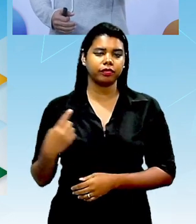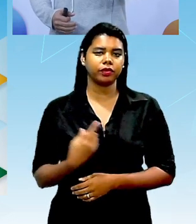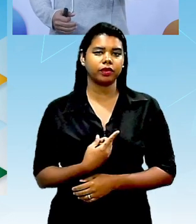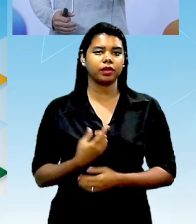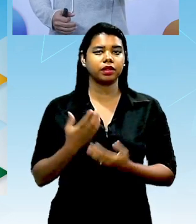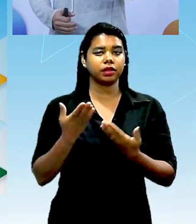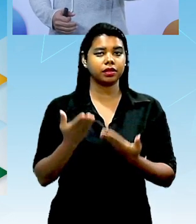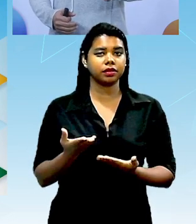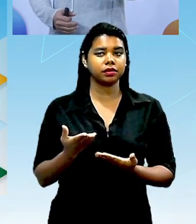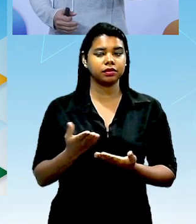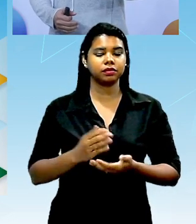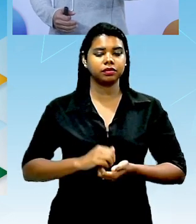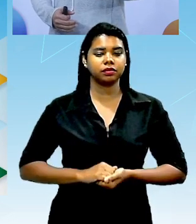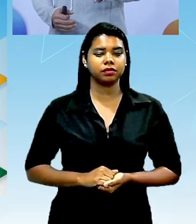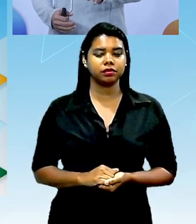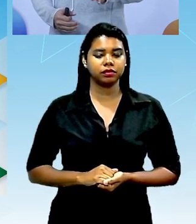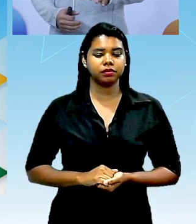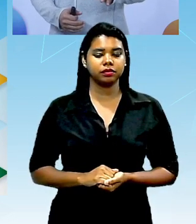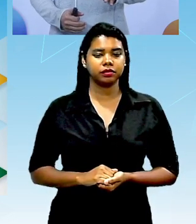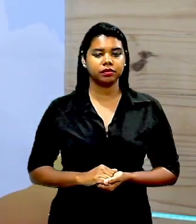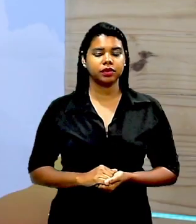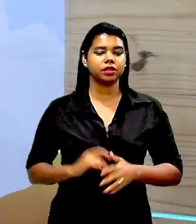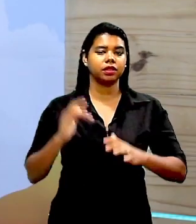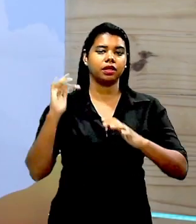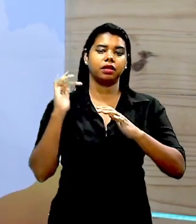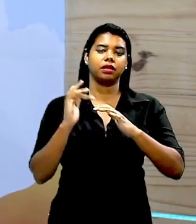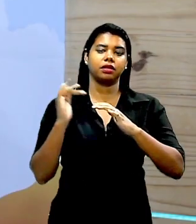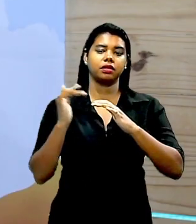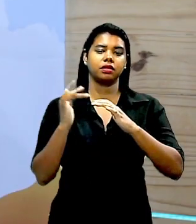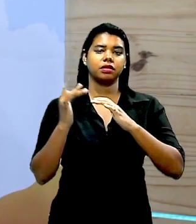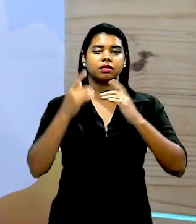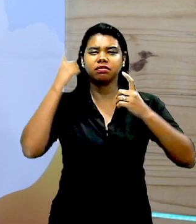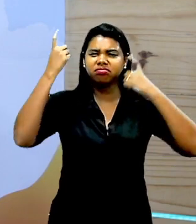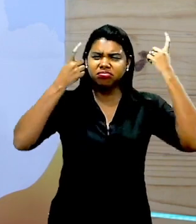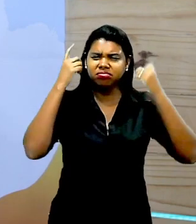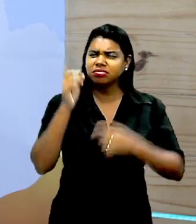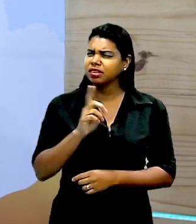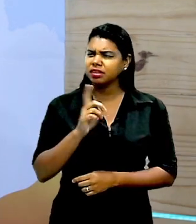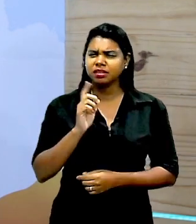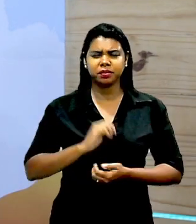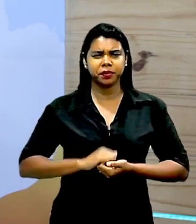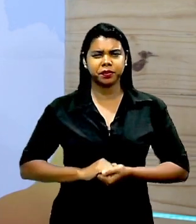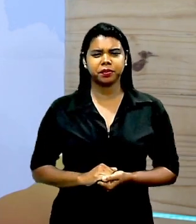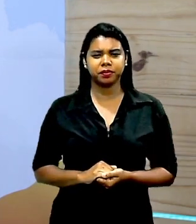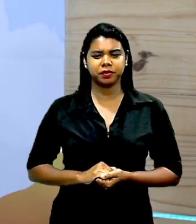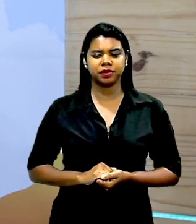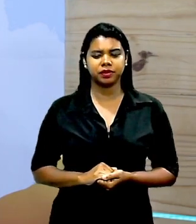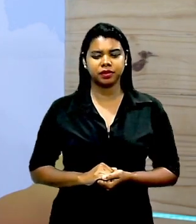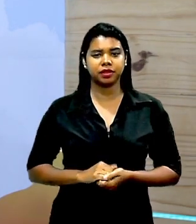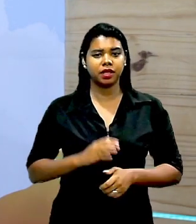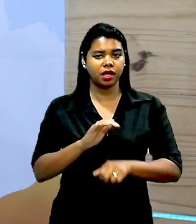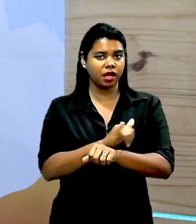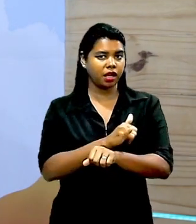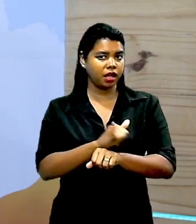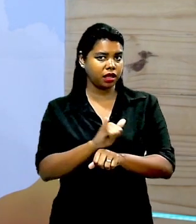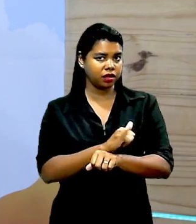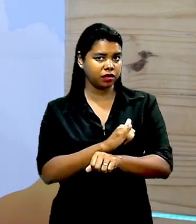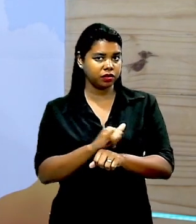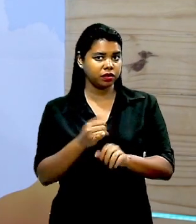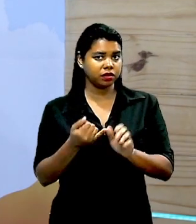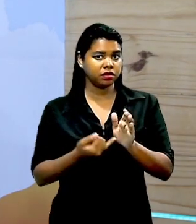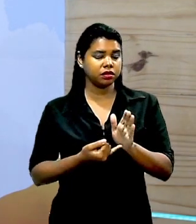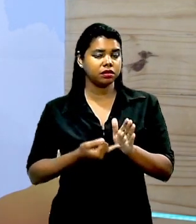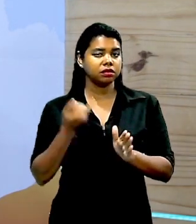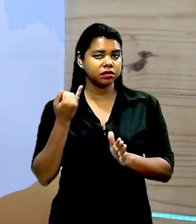você não é inscrito nas nossas redes sociais, não se preocupa não, tá? Entra lá, entra no canal do YouTube, faz a tua